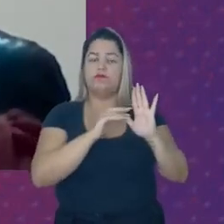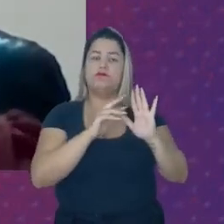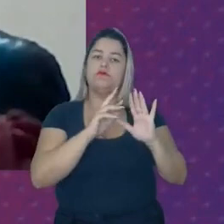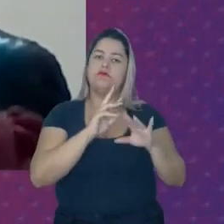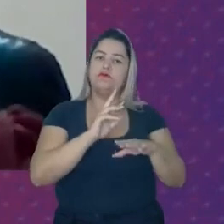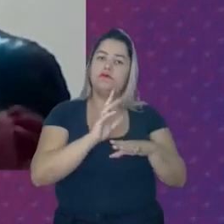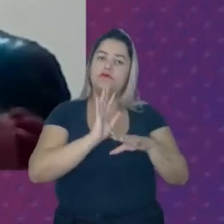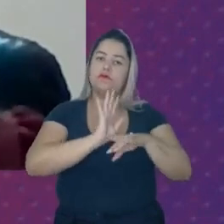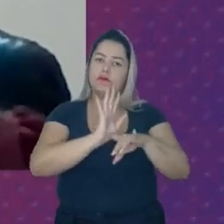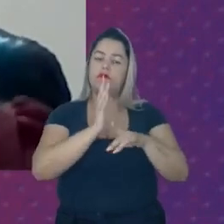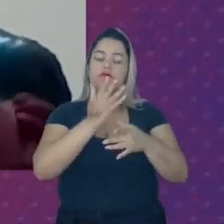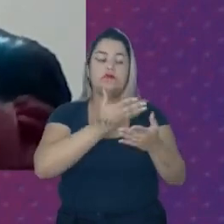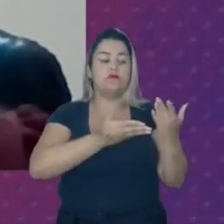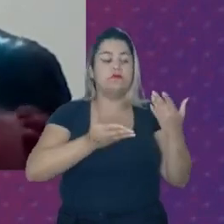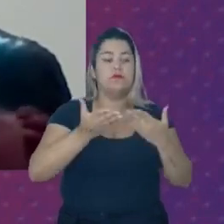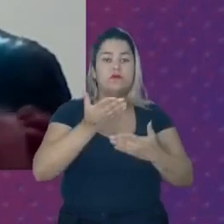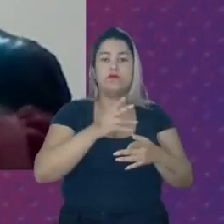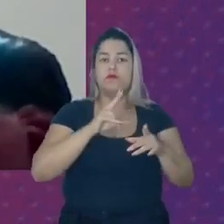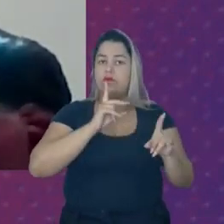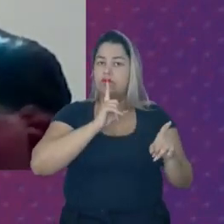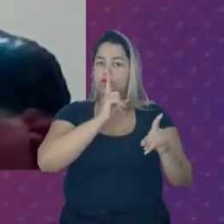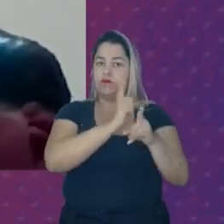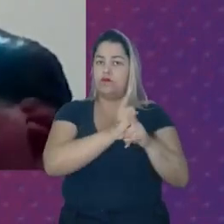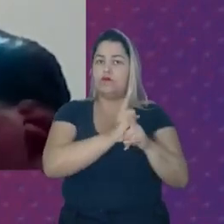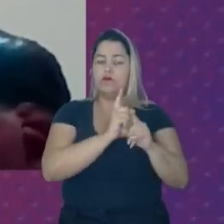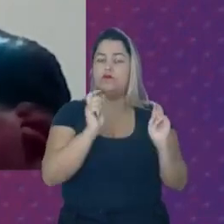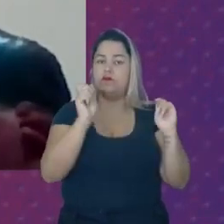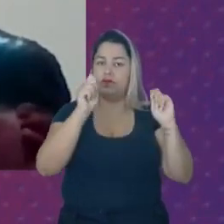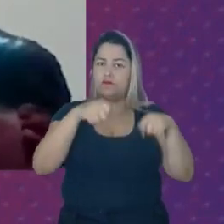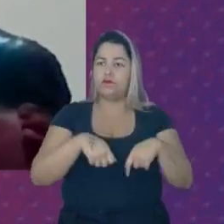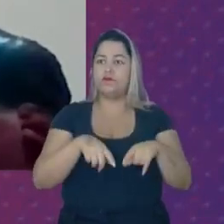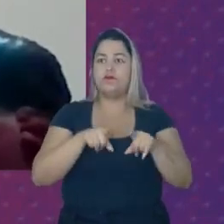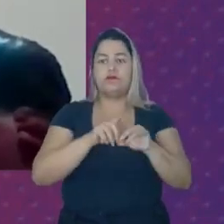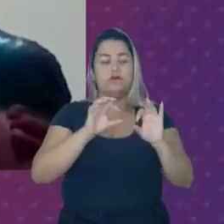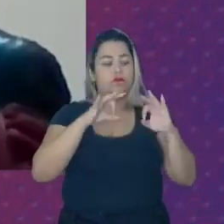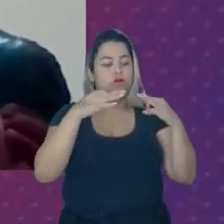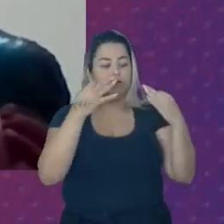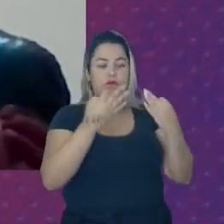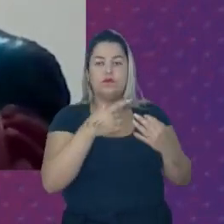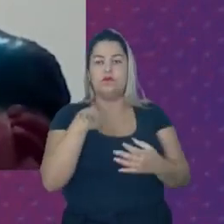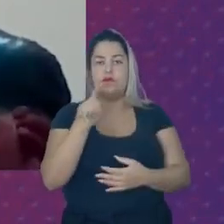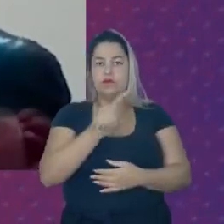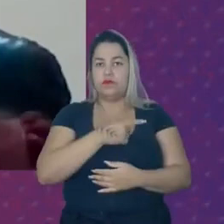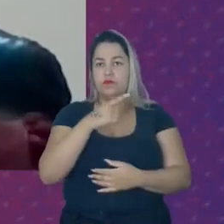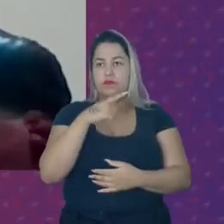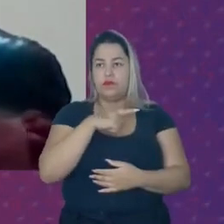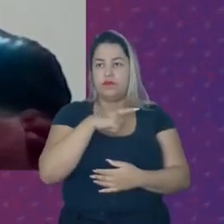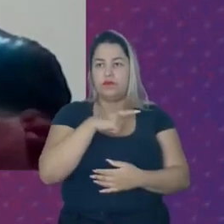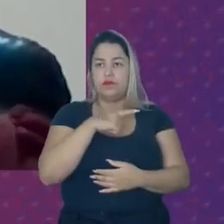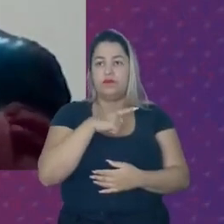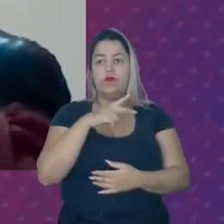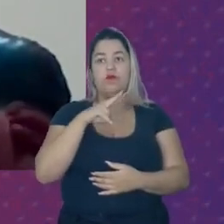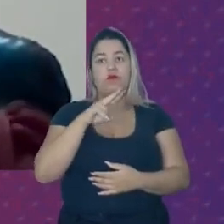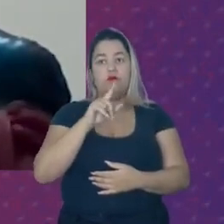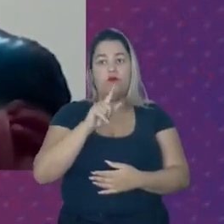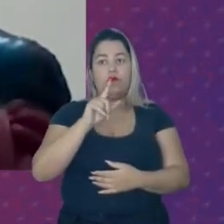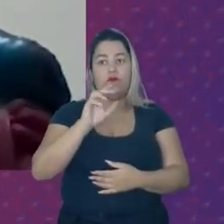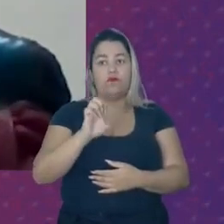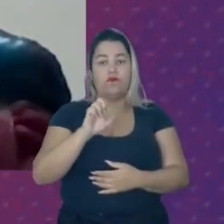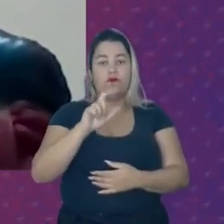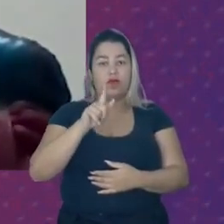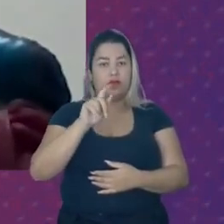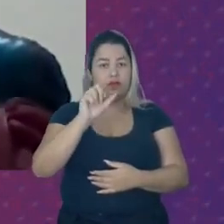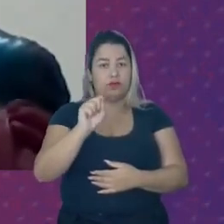ou que de alguma forma vão de encontro com alguma necessidade das famílias. Então, nós temos o Vale Gás, que a gente tem esse